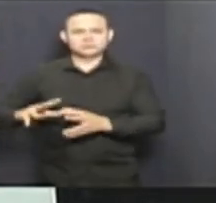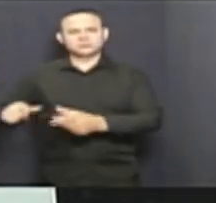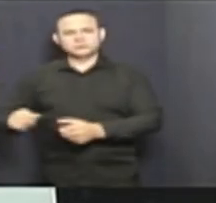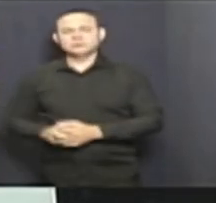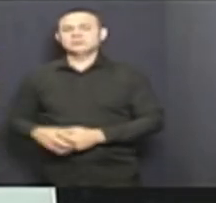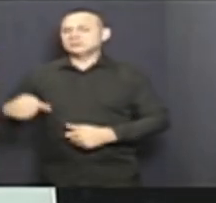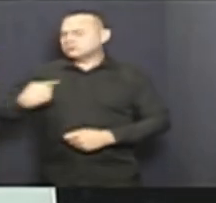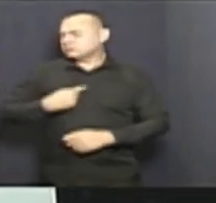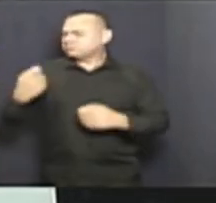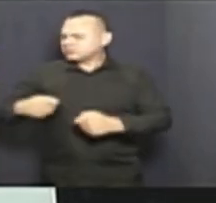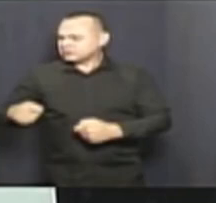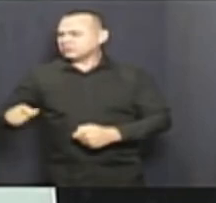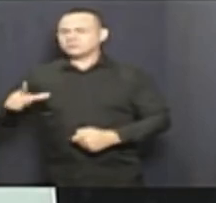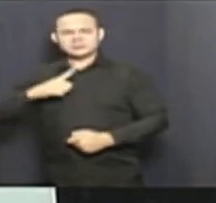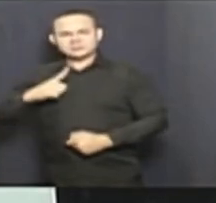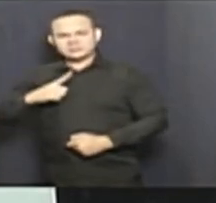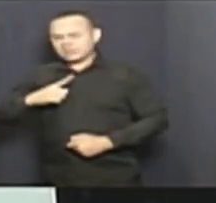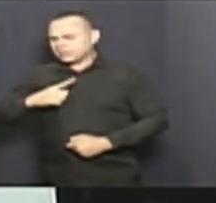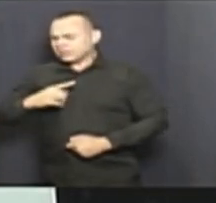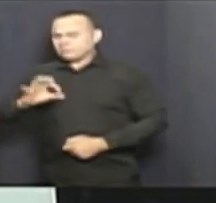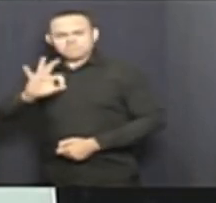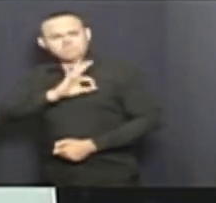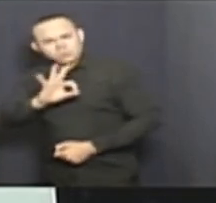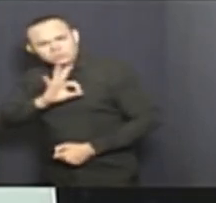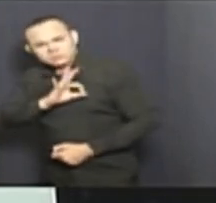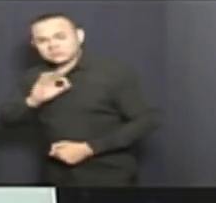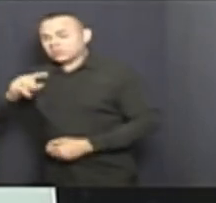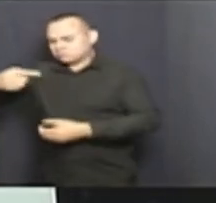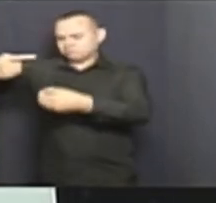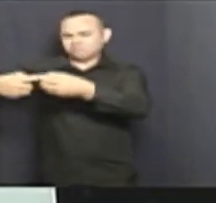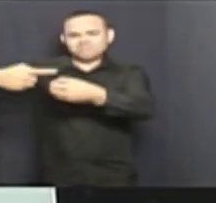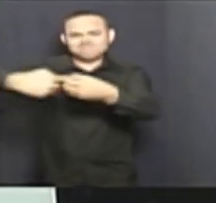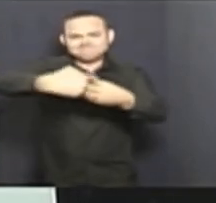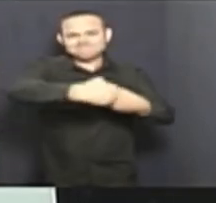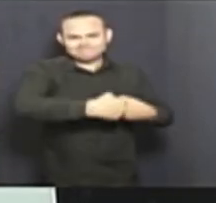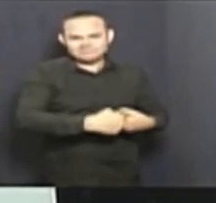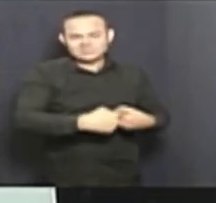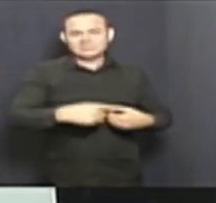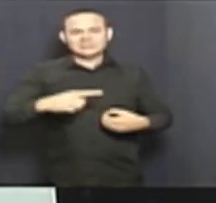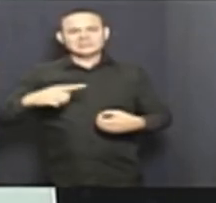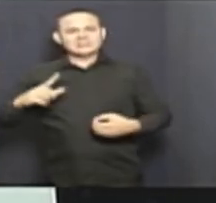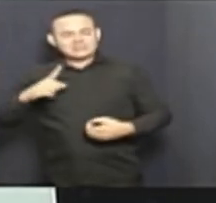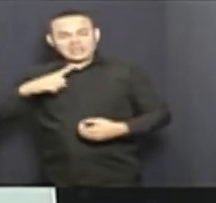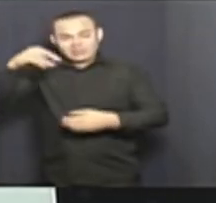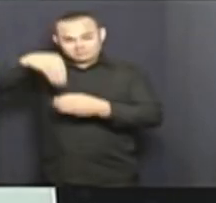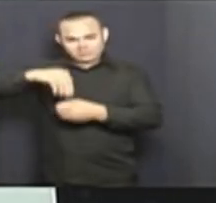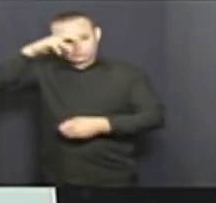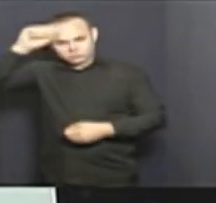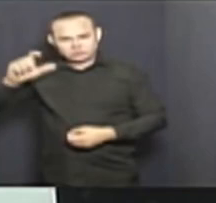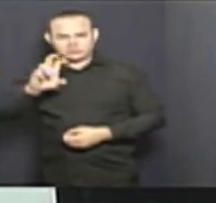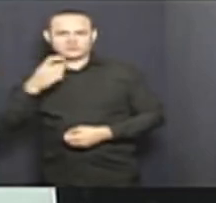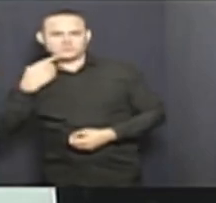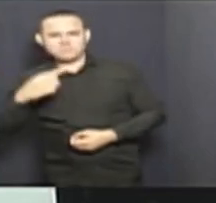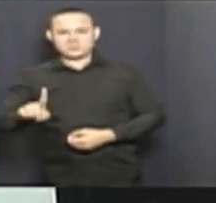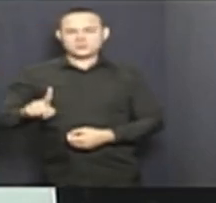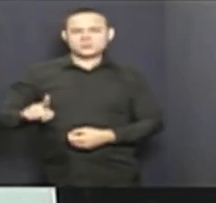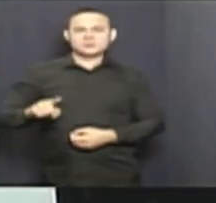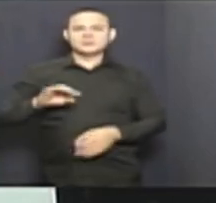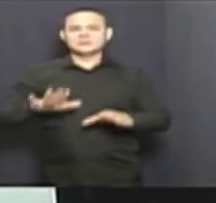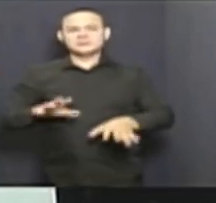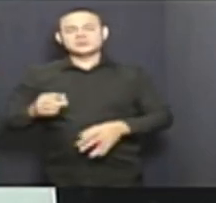precisamos ter policiais nos municípios são 5 mil policiais do estado nós temos quase 9 mil